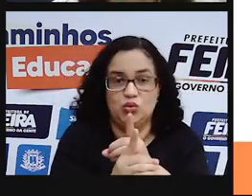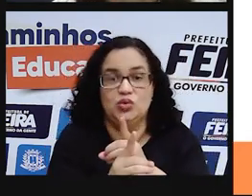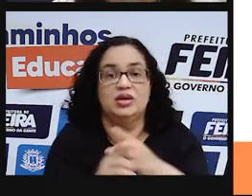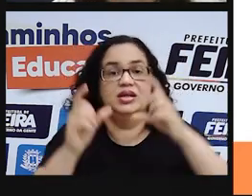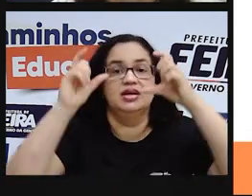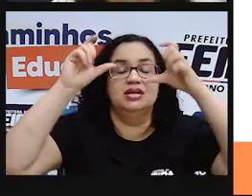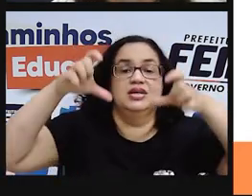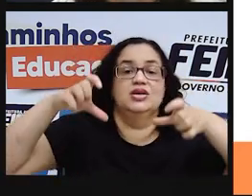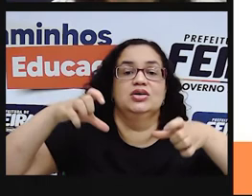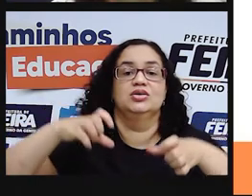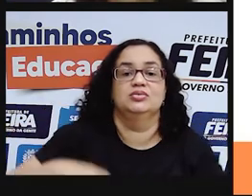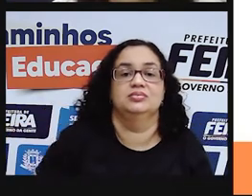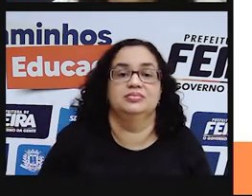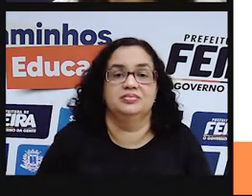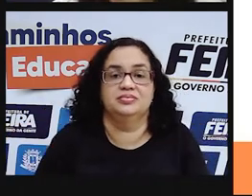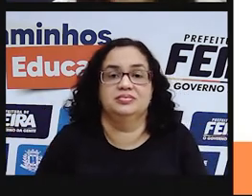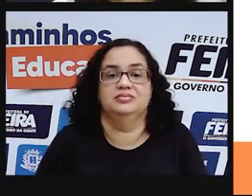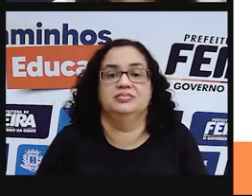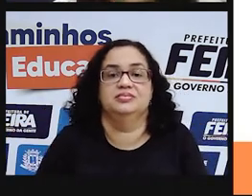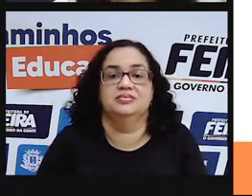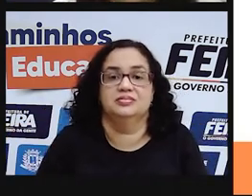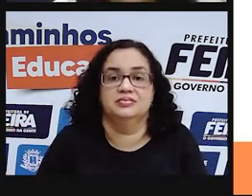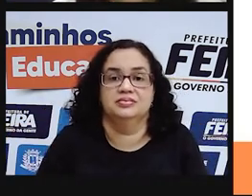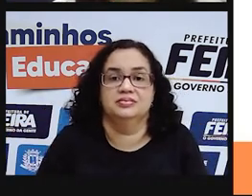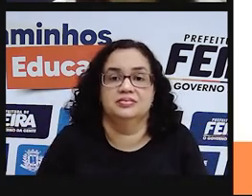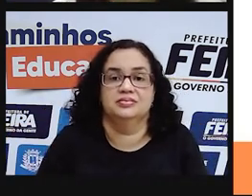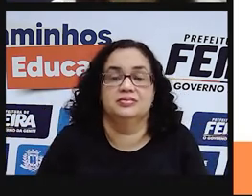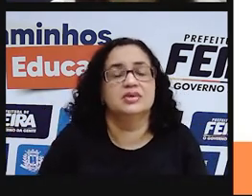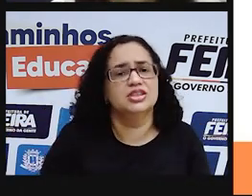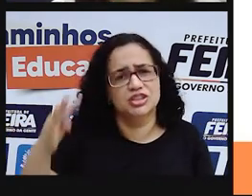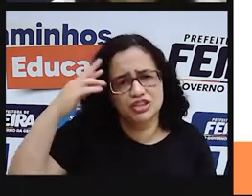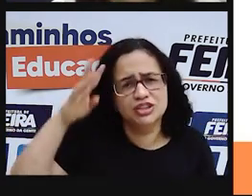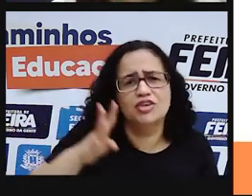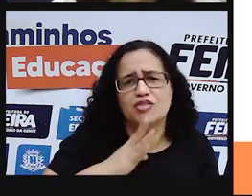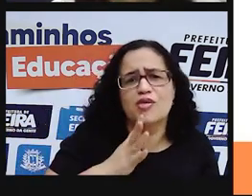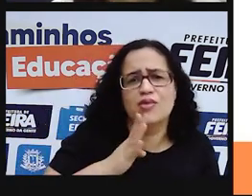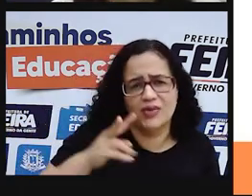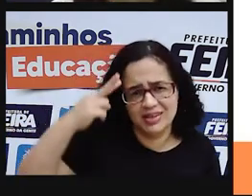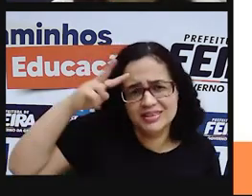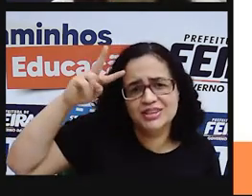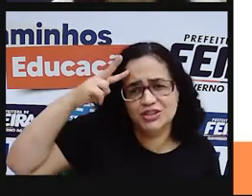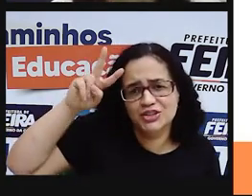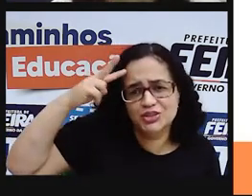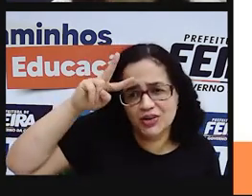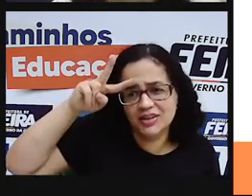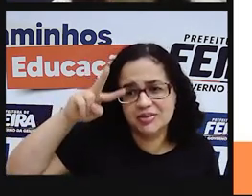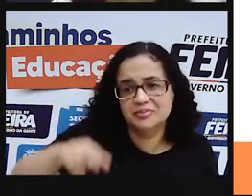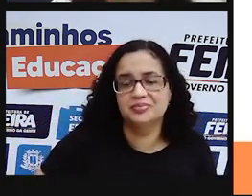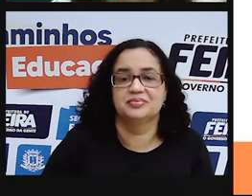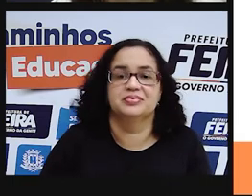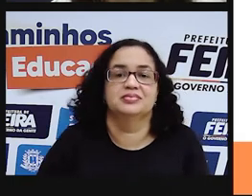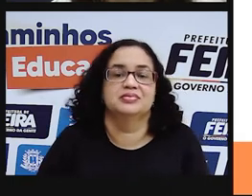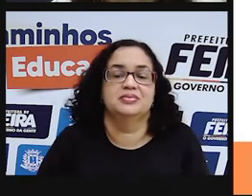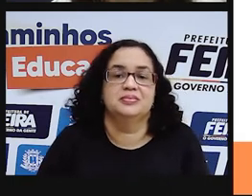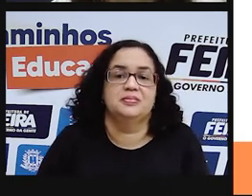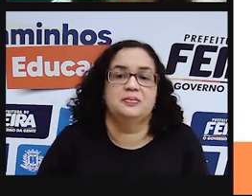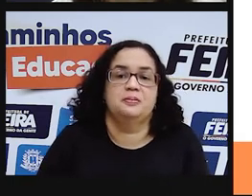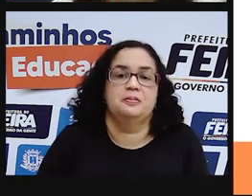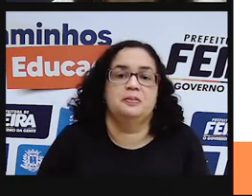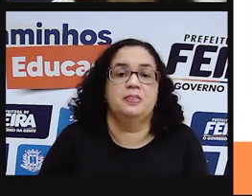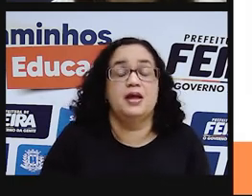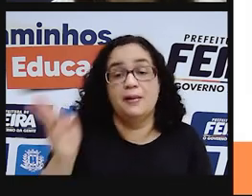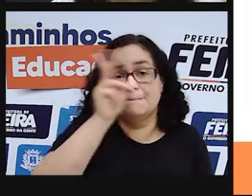a construir um cruzeiro no local já ouviram falar aí nessa história e